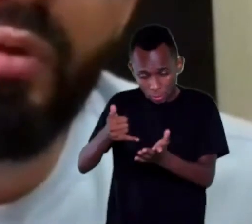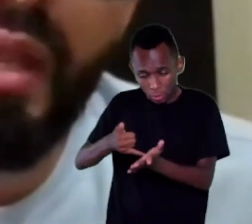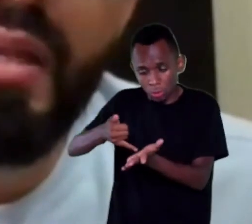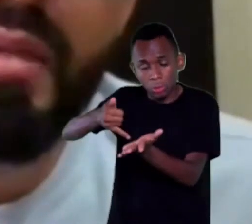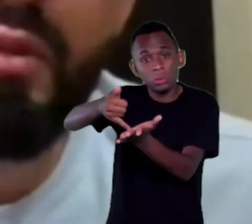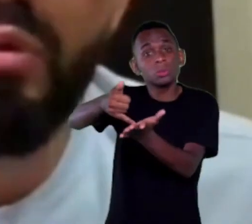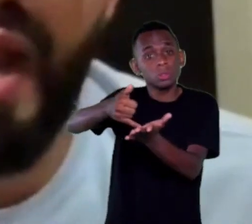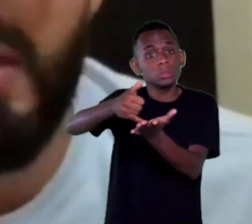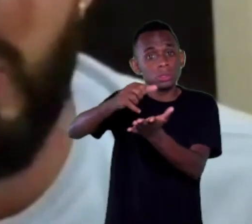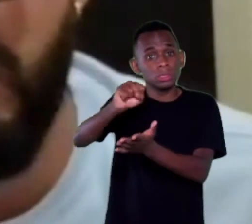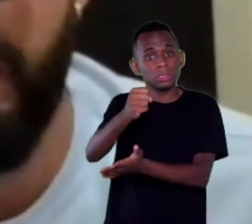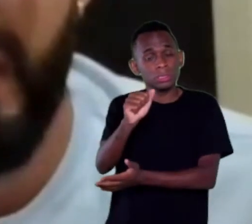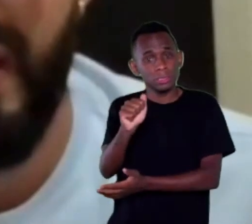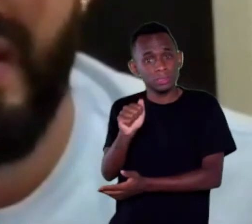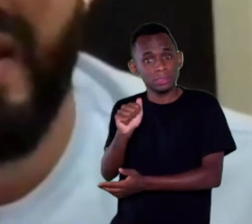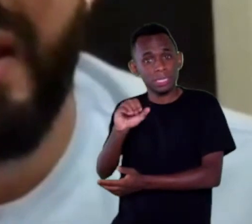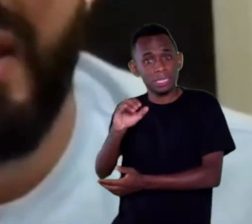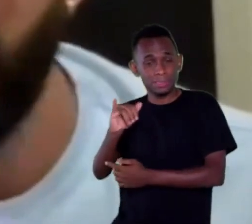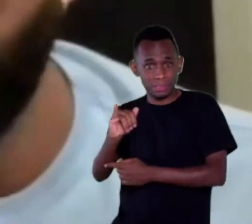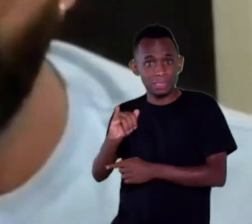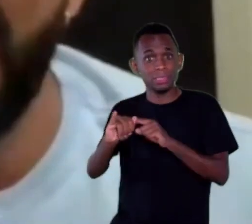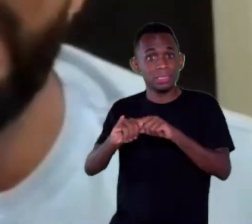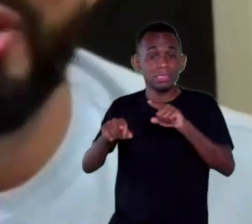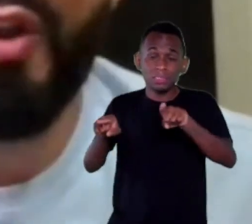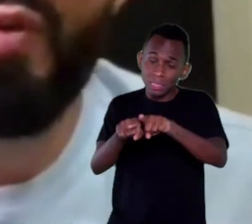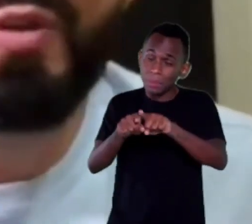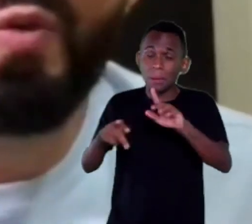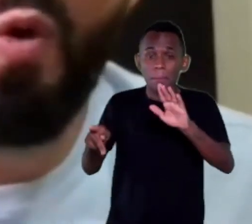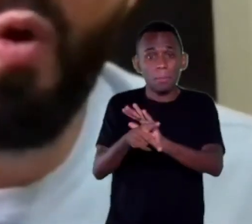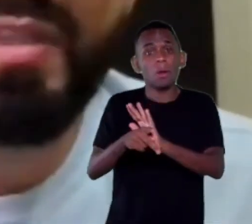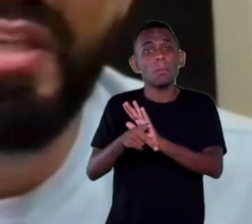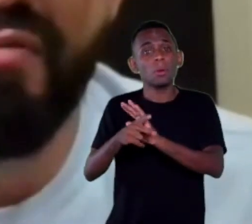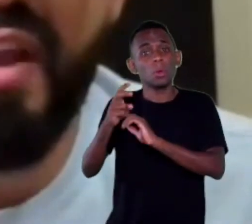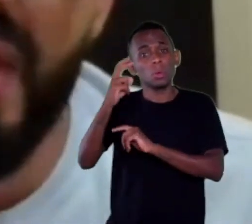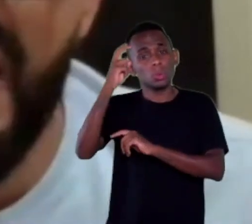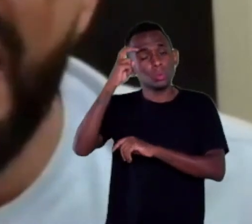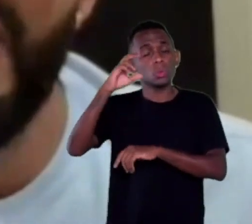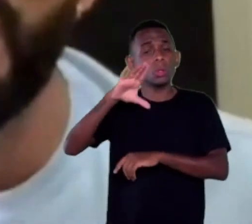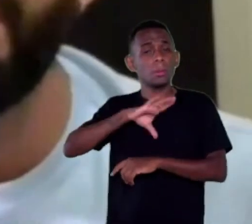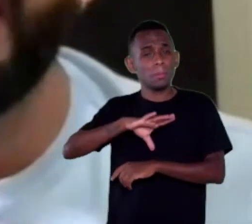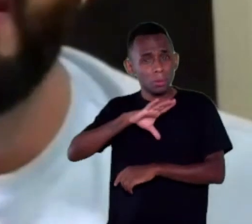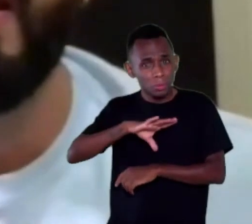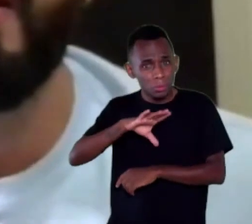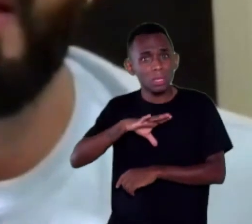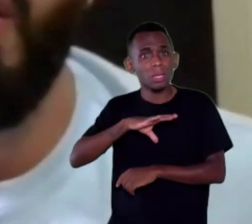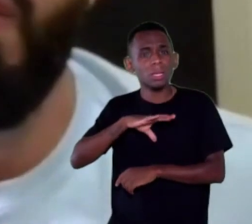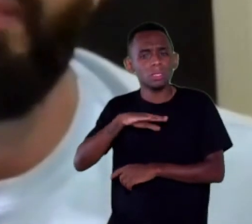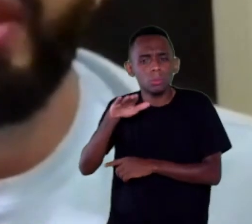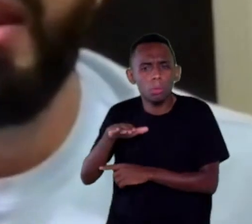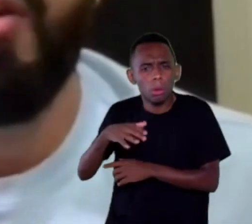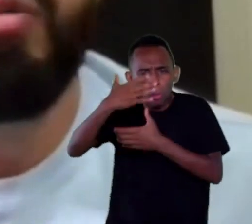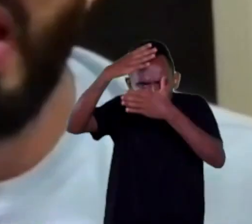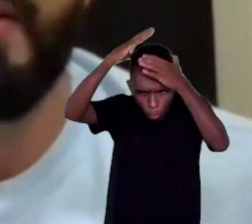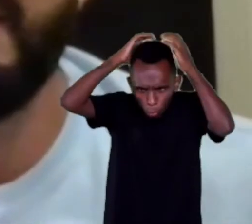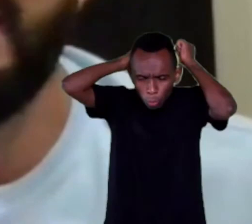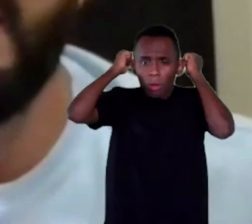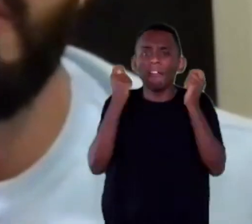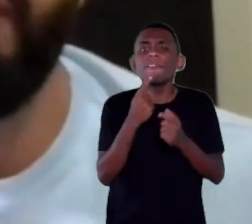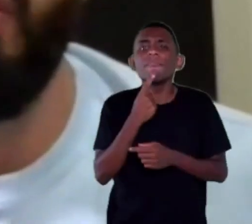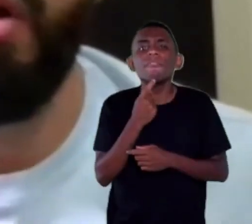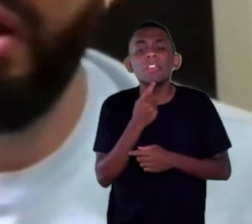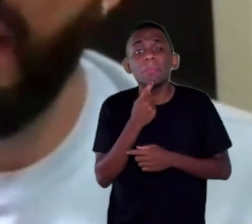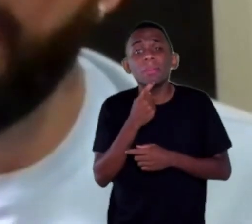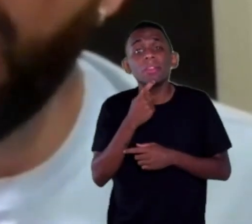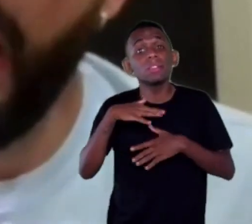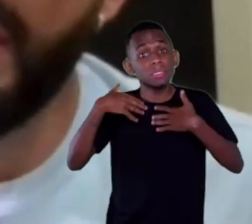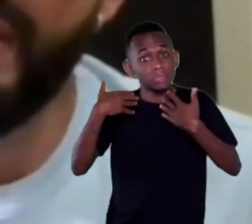lenda portuguesa do trasgo, que é um duende que usa um gorrozinho vermelho. Então, e o saci,